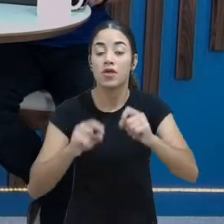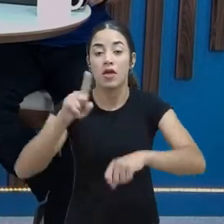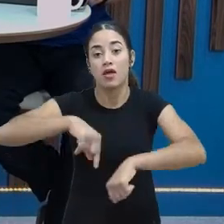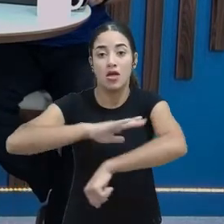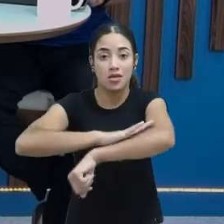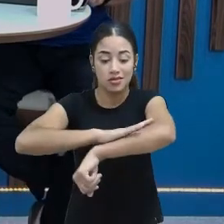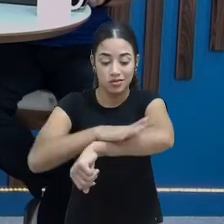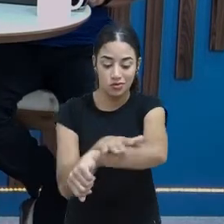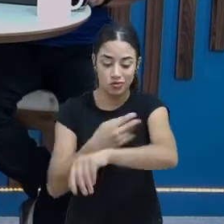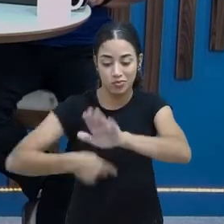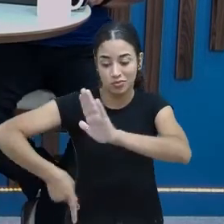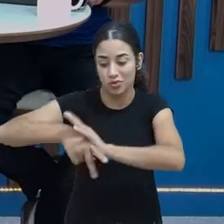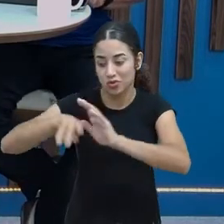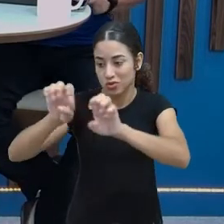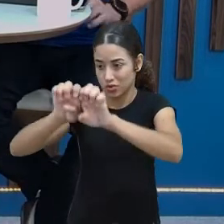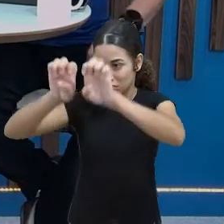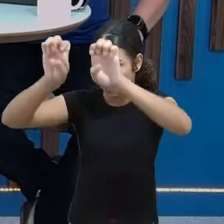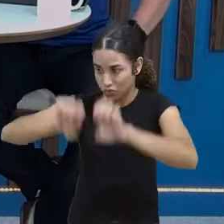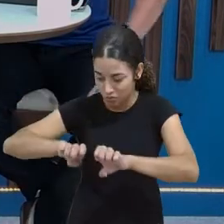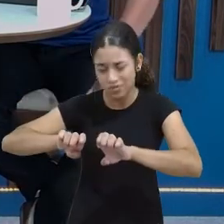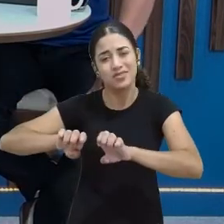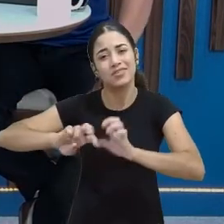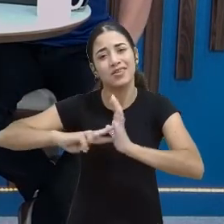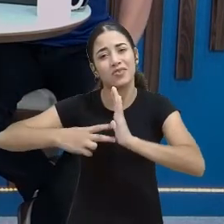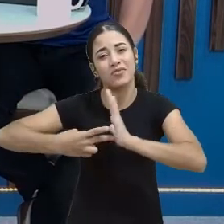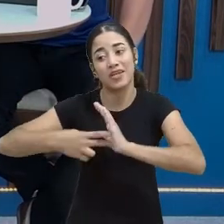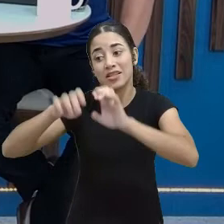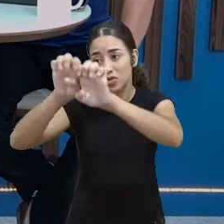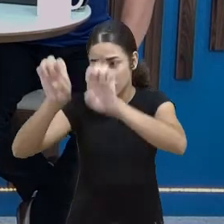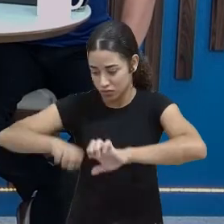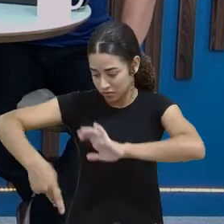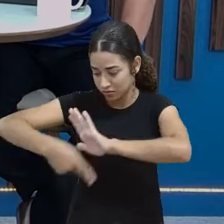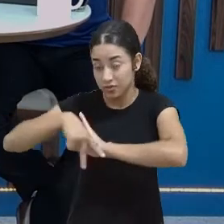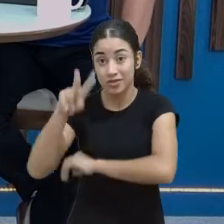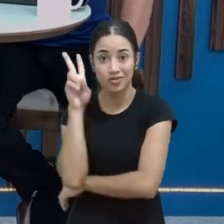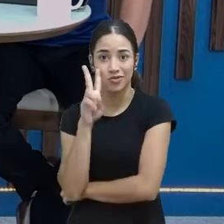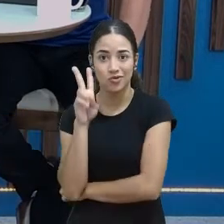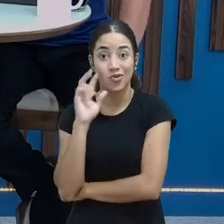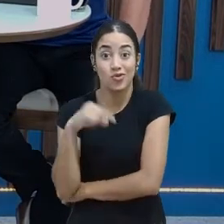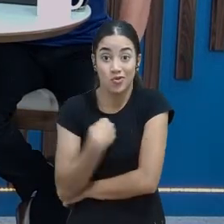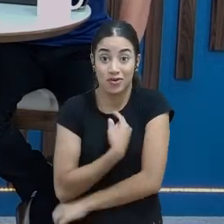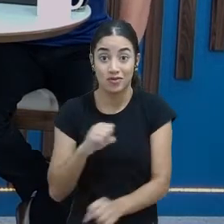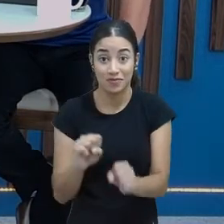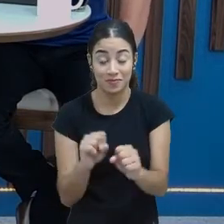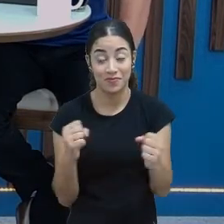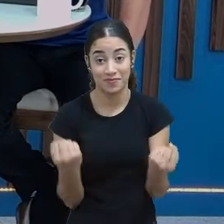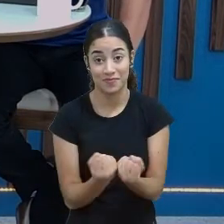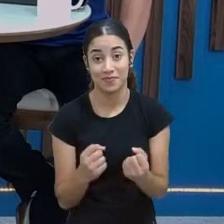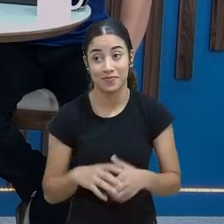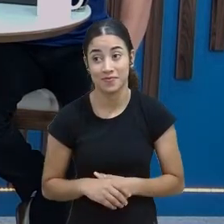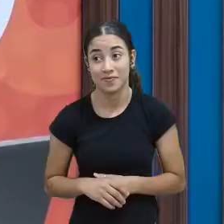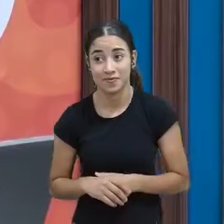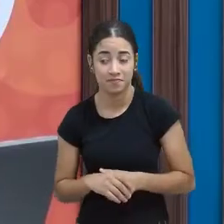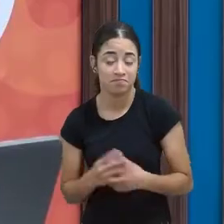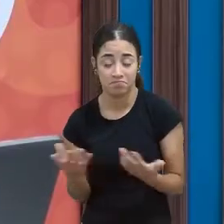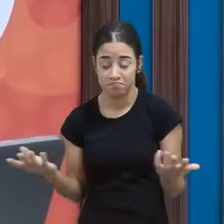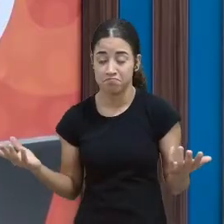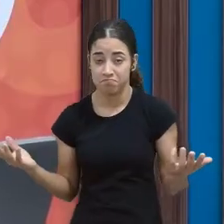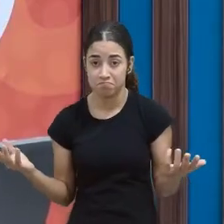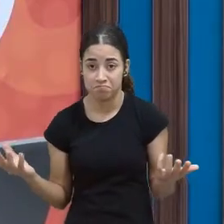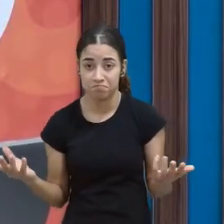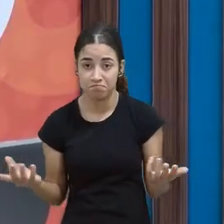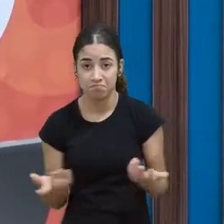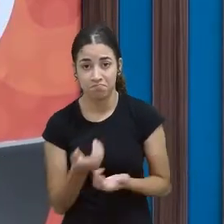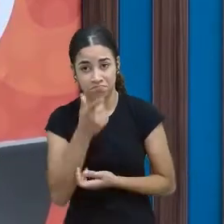racismo estrutural, está na estrutura da história nossa, né, da nossa sociedade. Interessante, viu?